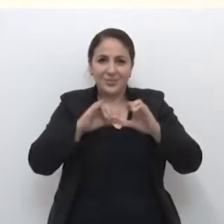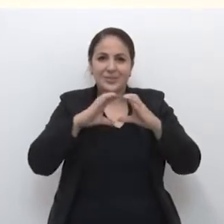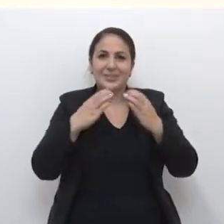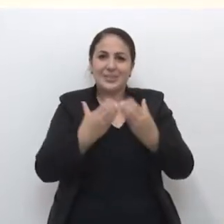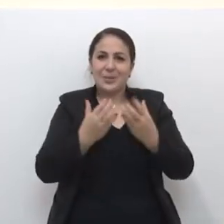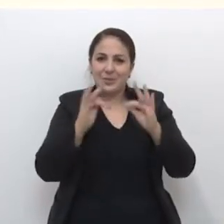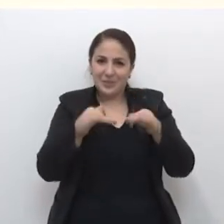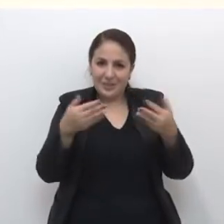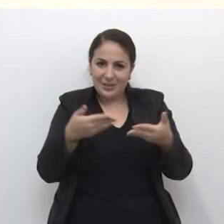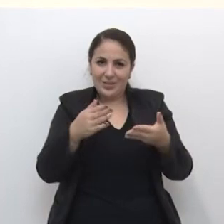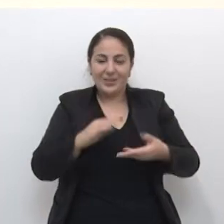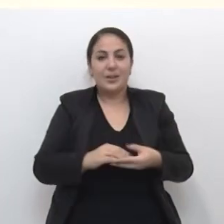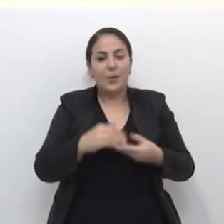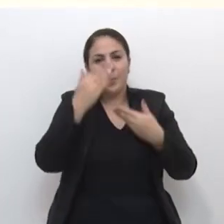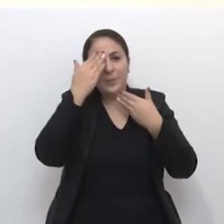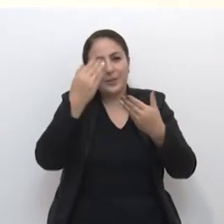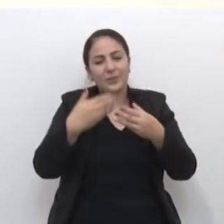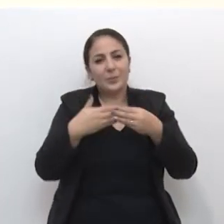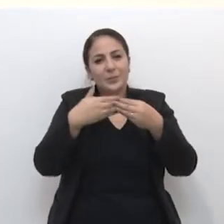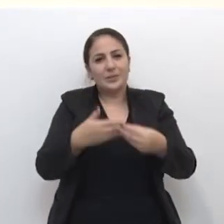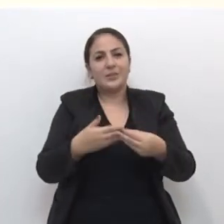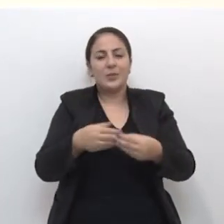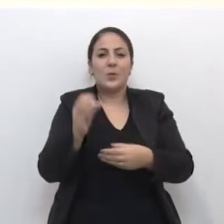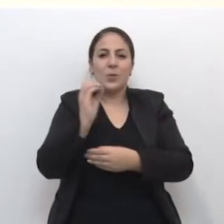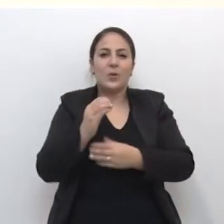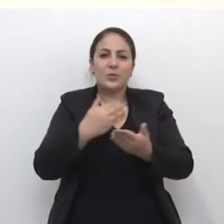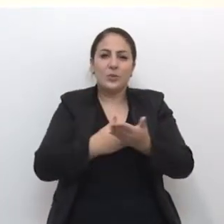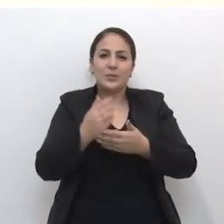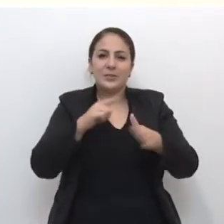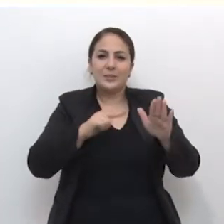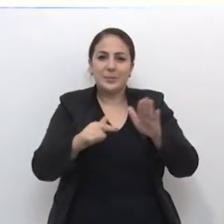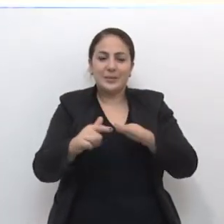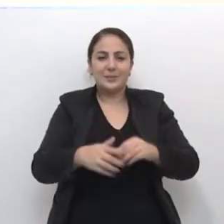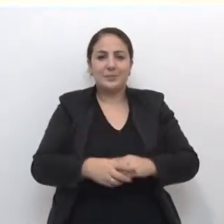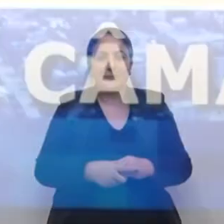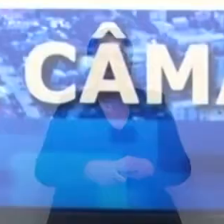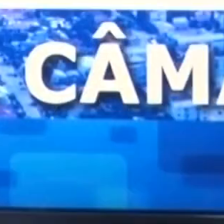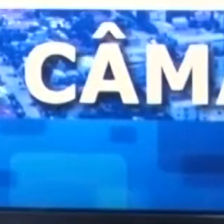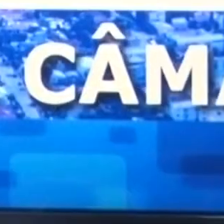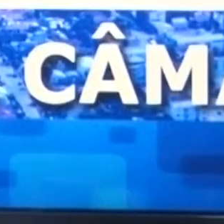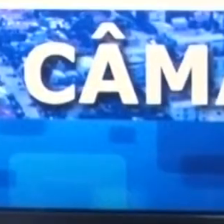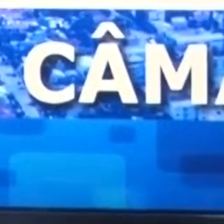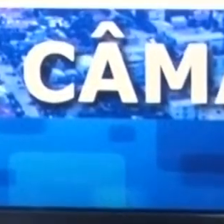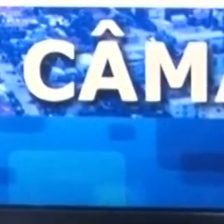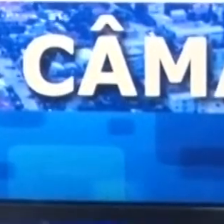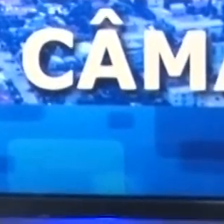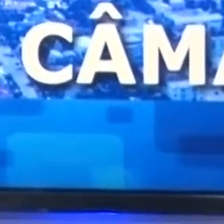Câmara termina aqui. Obrigada pela sua companhia e um ótimo início de semana.